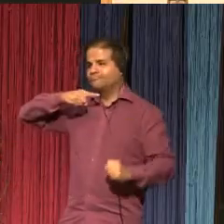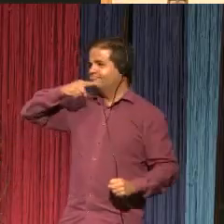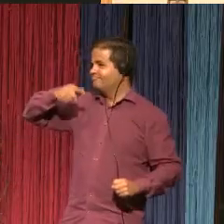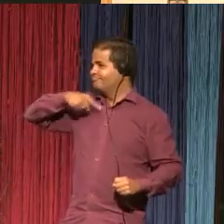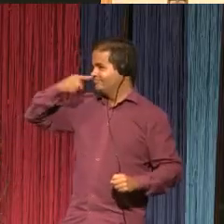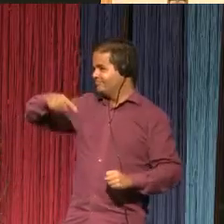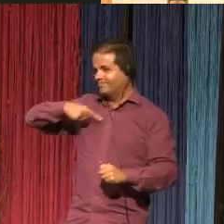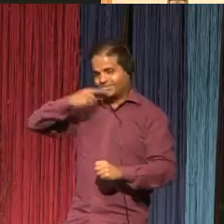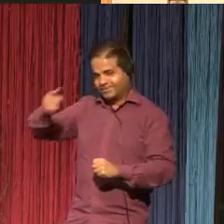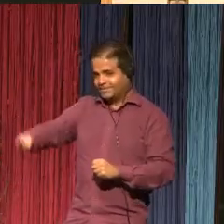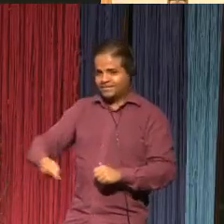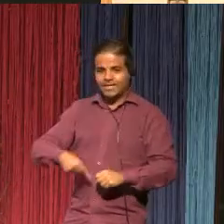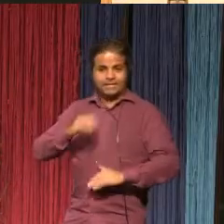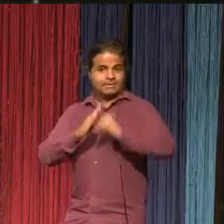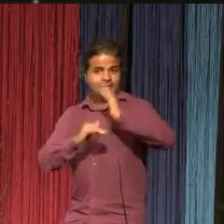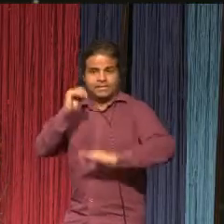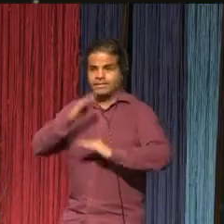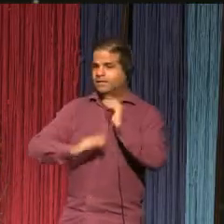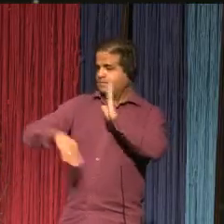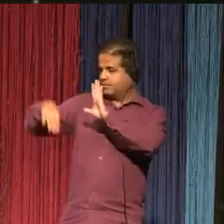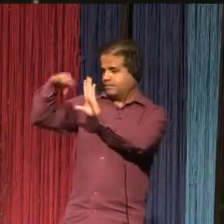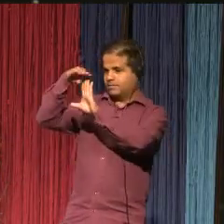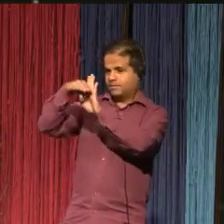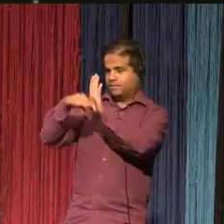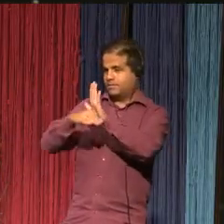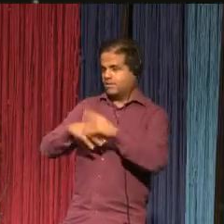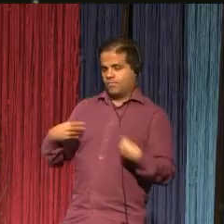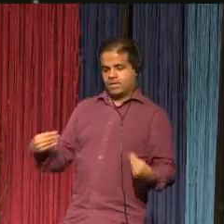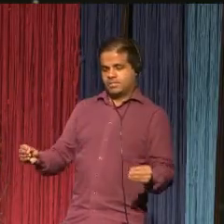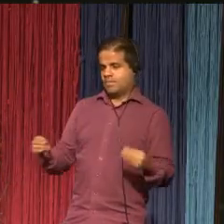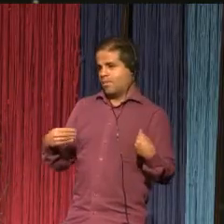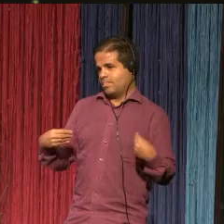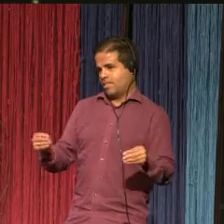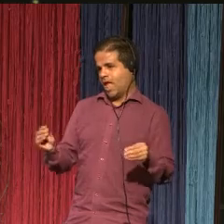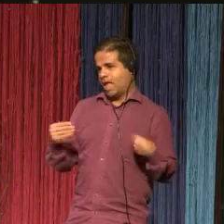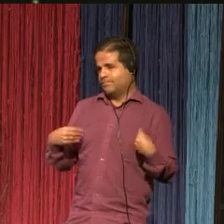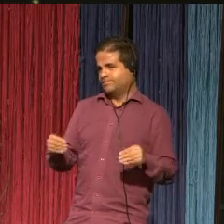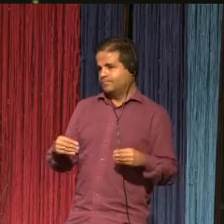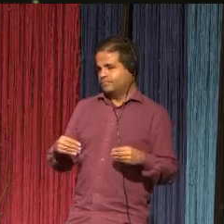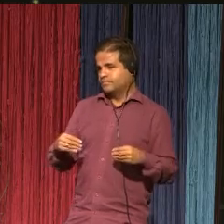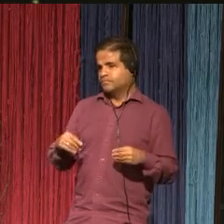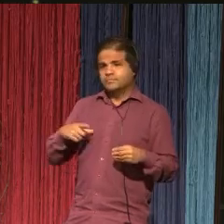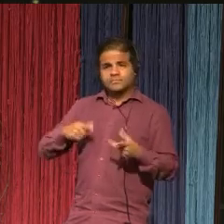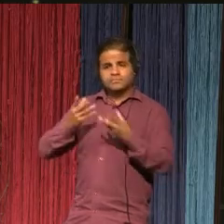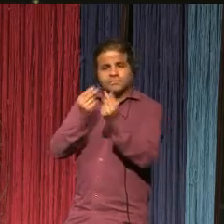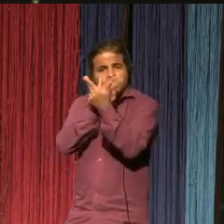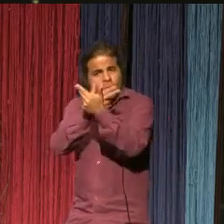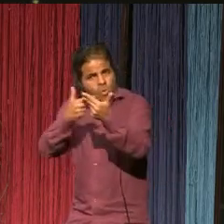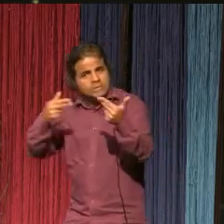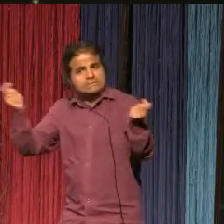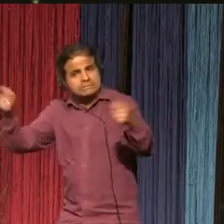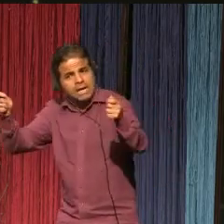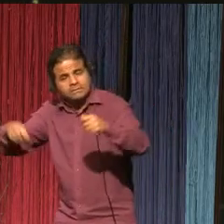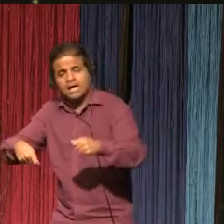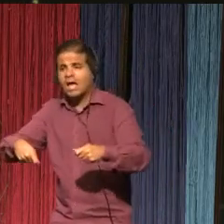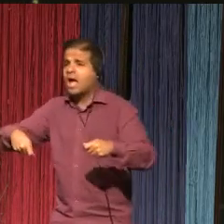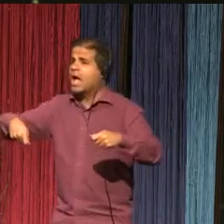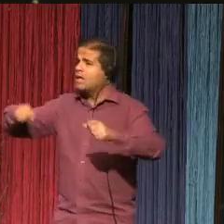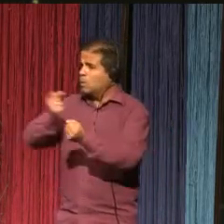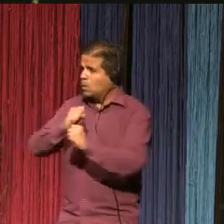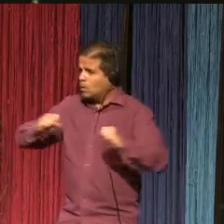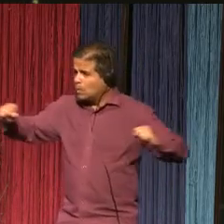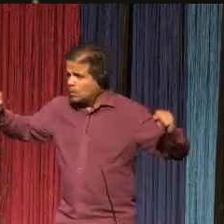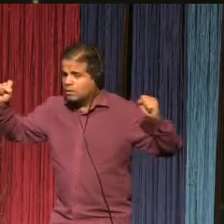vai ser capaz de exercitar disciplina ou flexibilidade. E tem várias maneiras de tentar reduzir o estresse. Uma